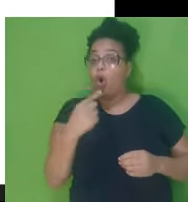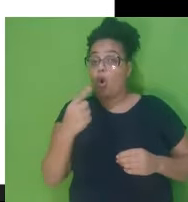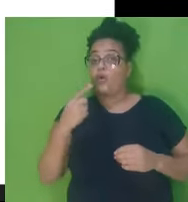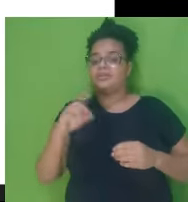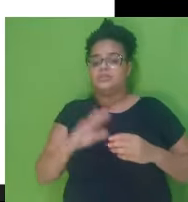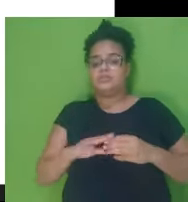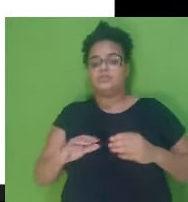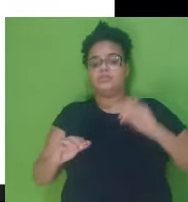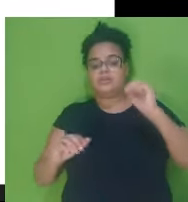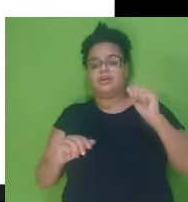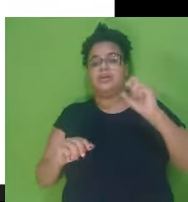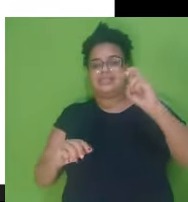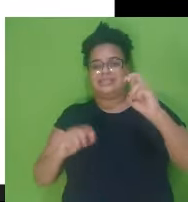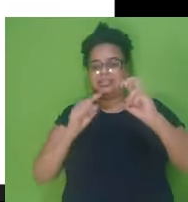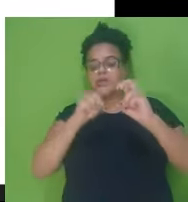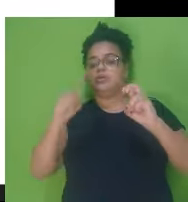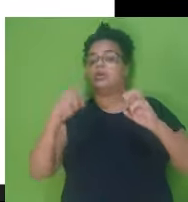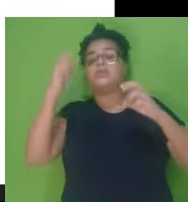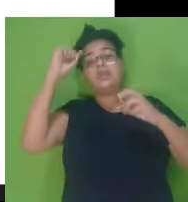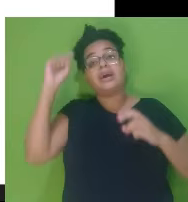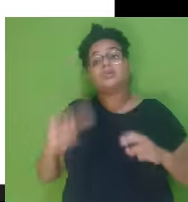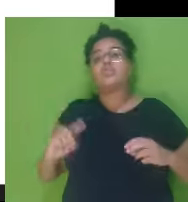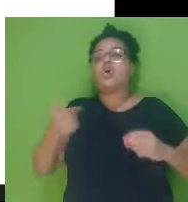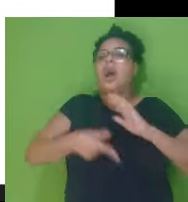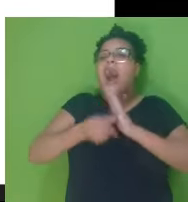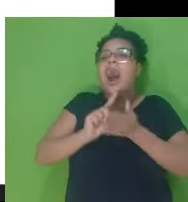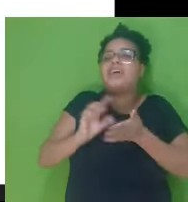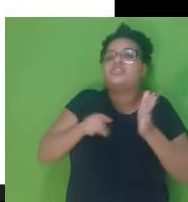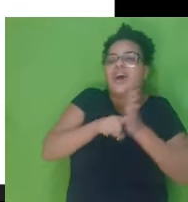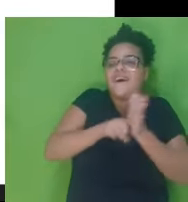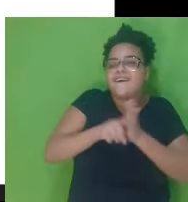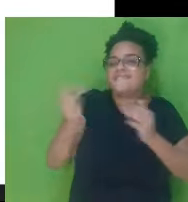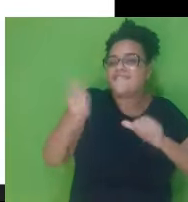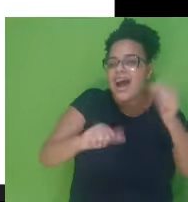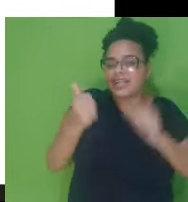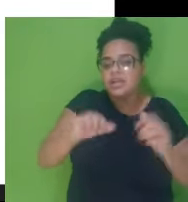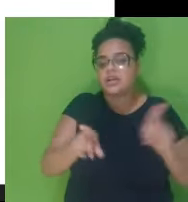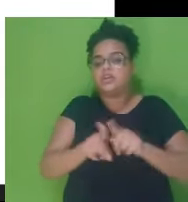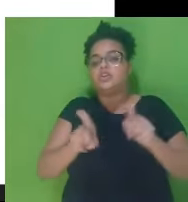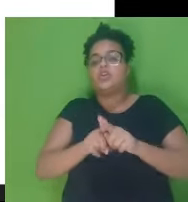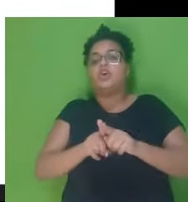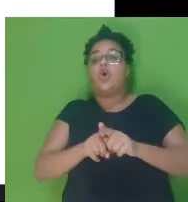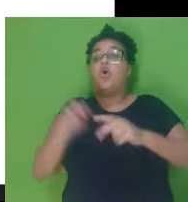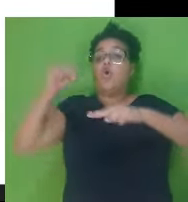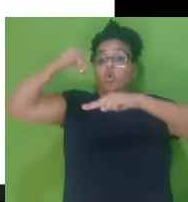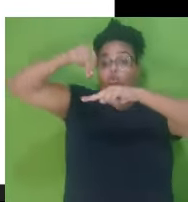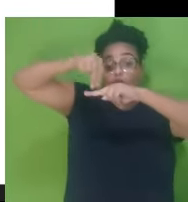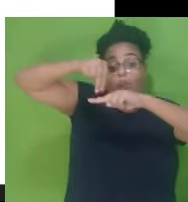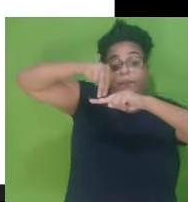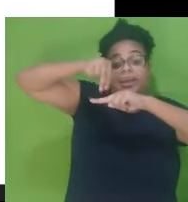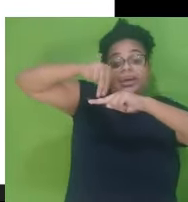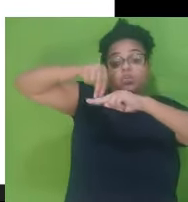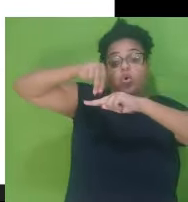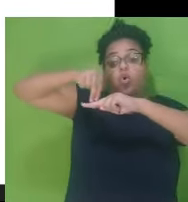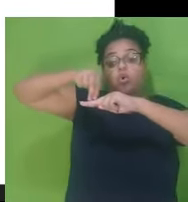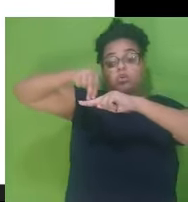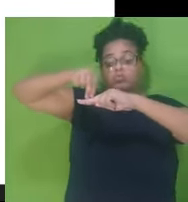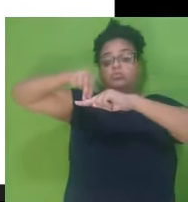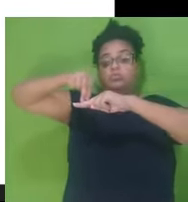Nós estamos com uma situação que não havíamos investigado antes, onde o numerador